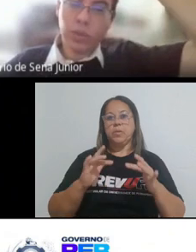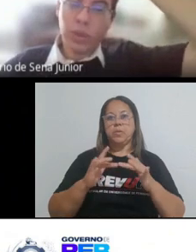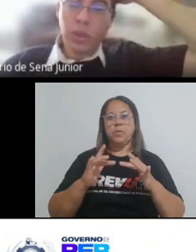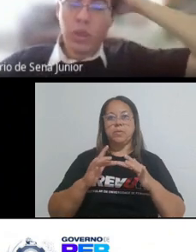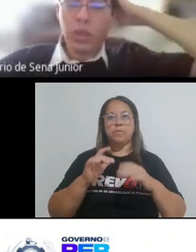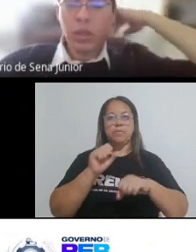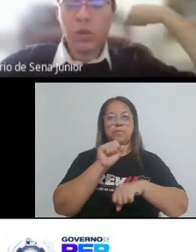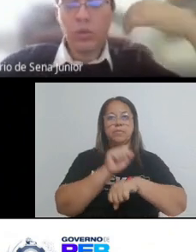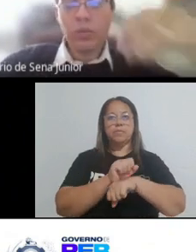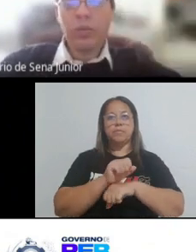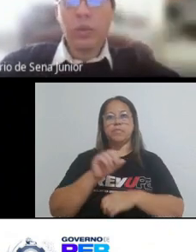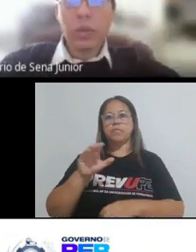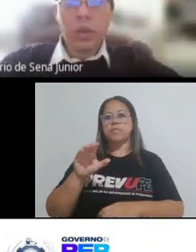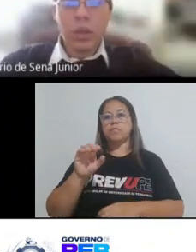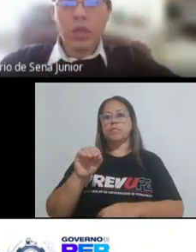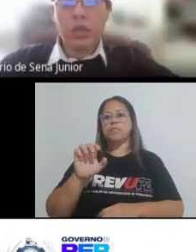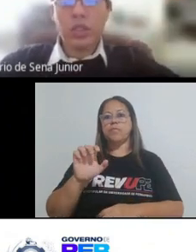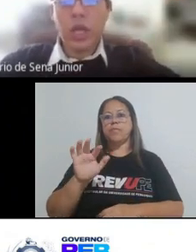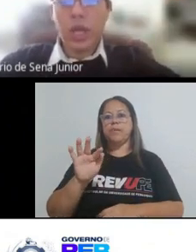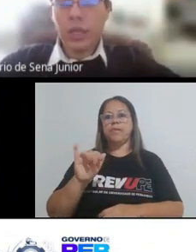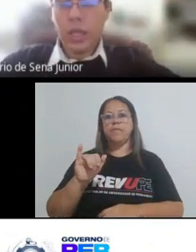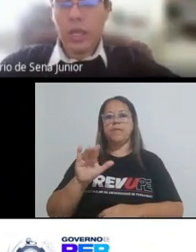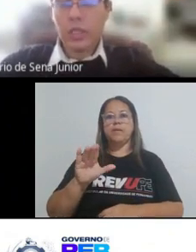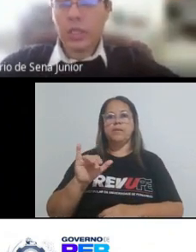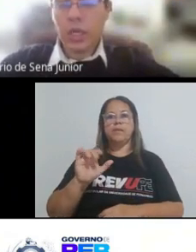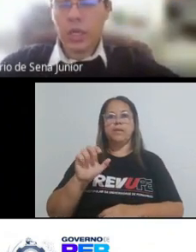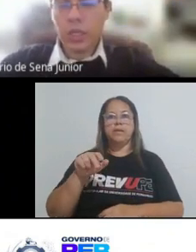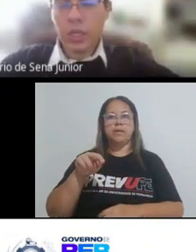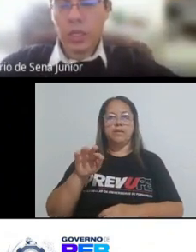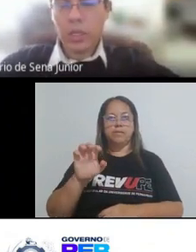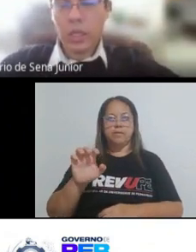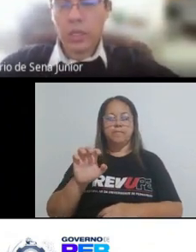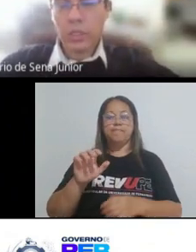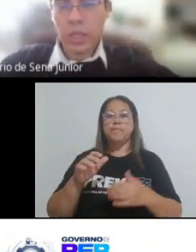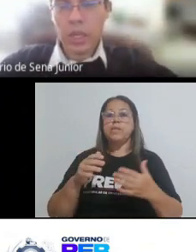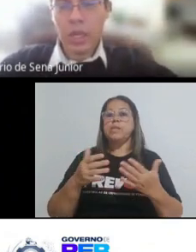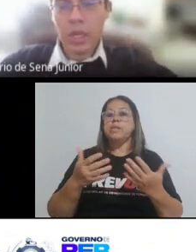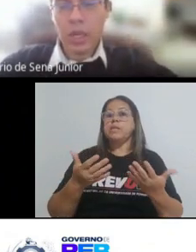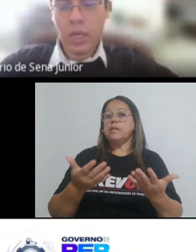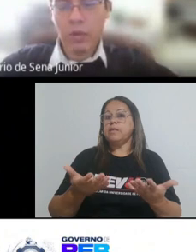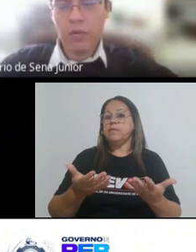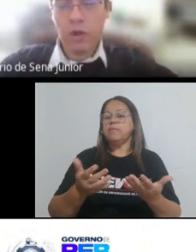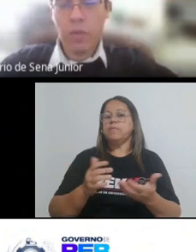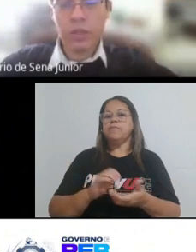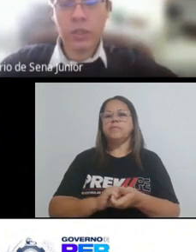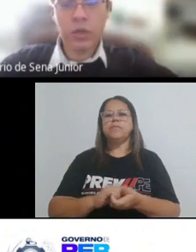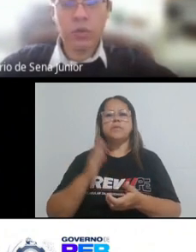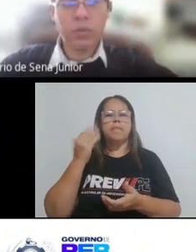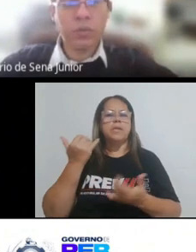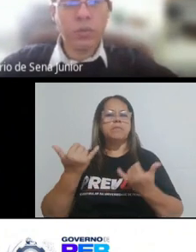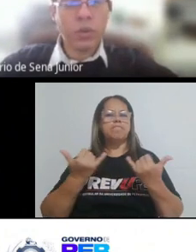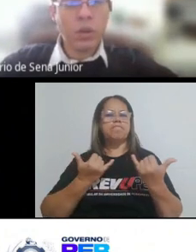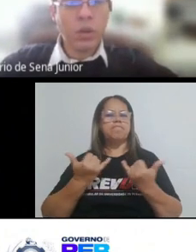então, já desta informação,